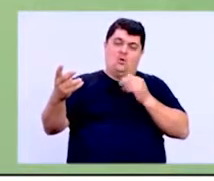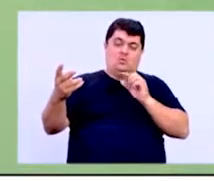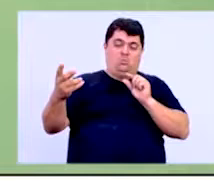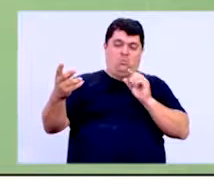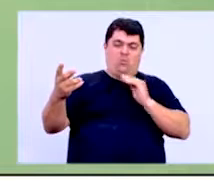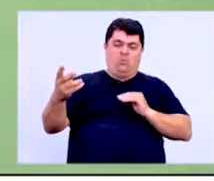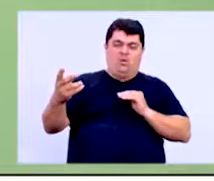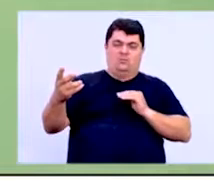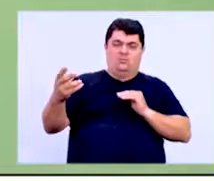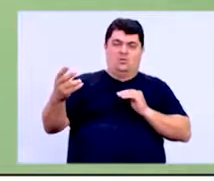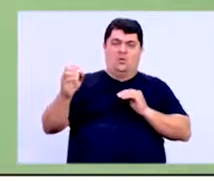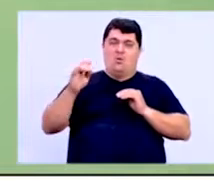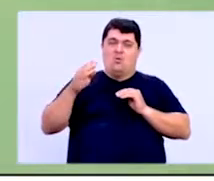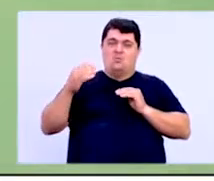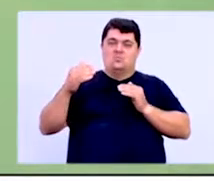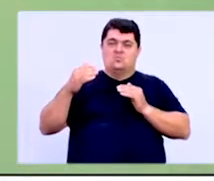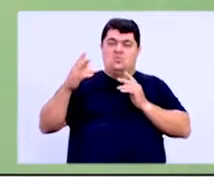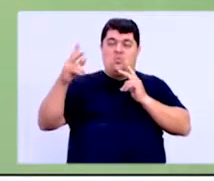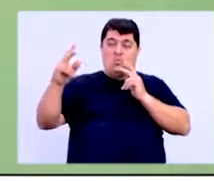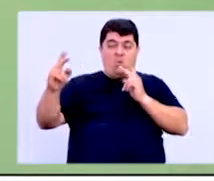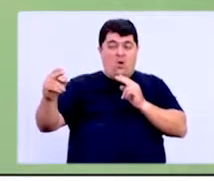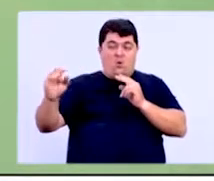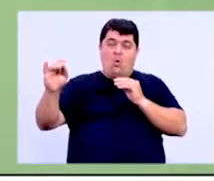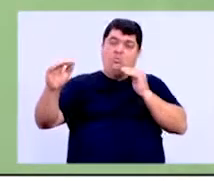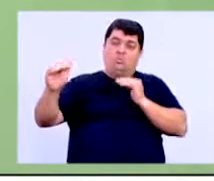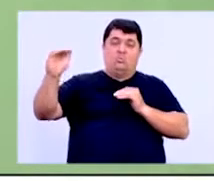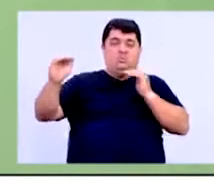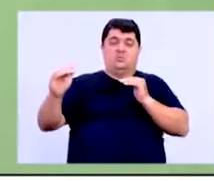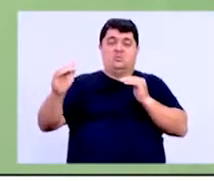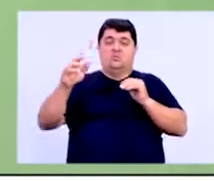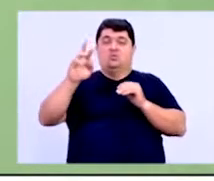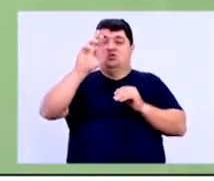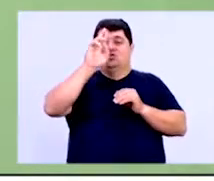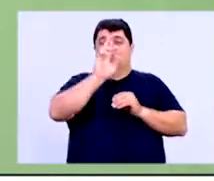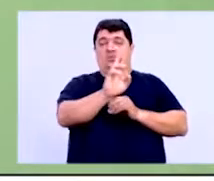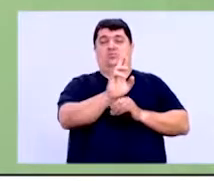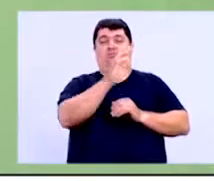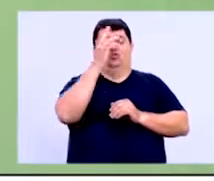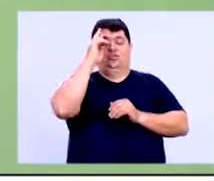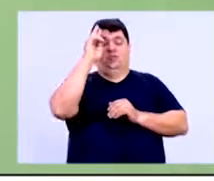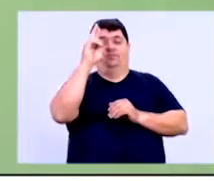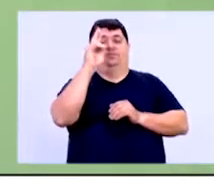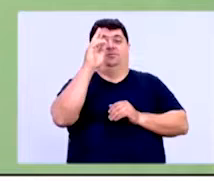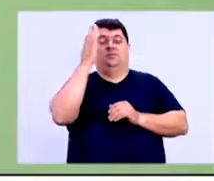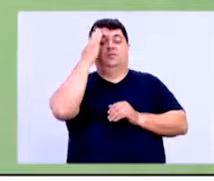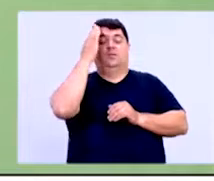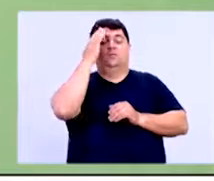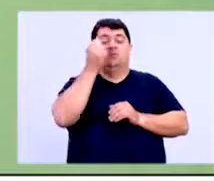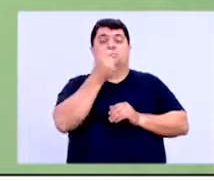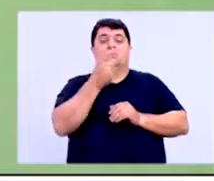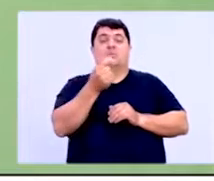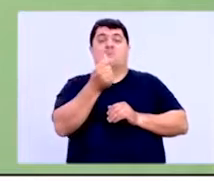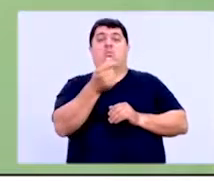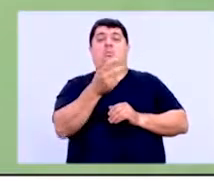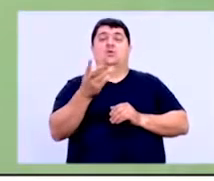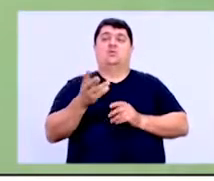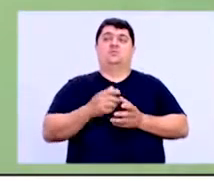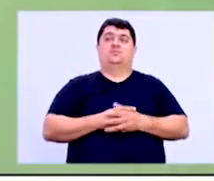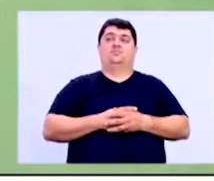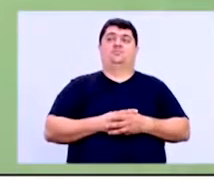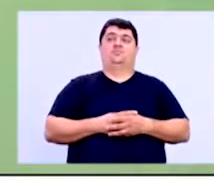não, de acordo com objetivos traçados para a empresa. Exatamente. Então, vem comigo aqui na